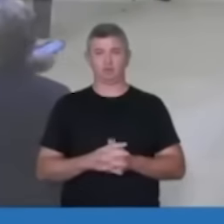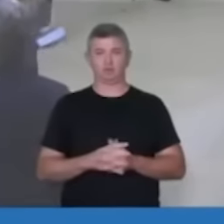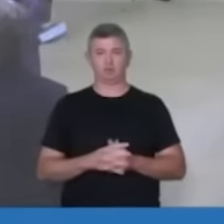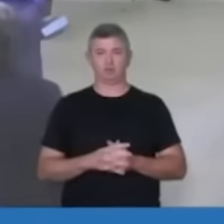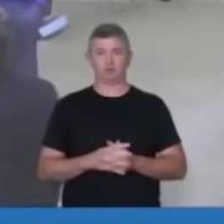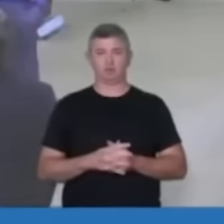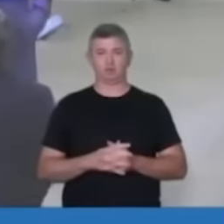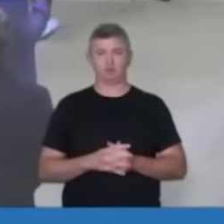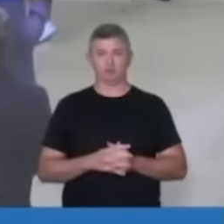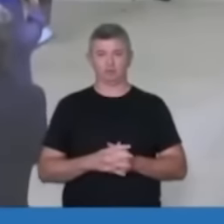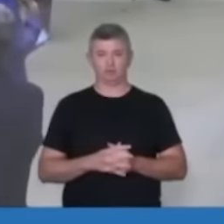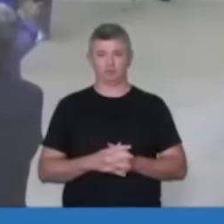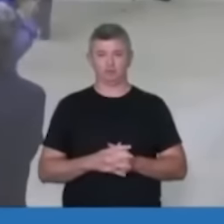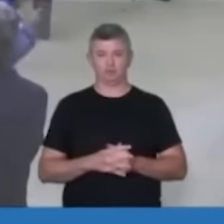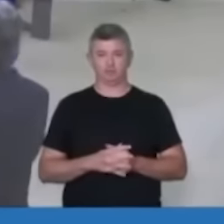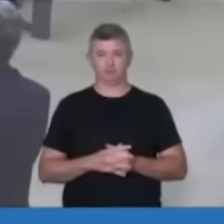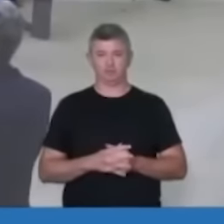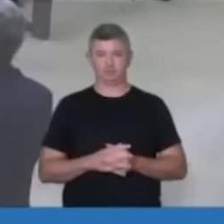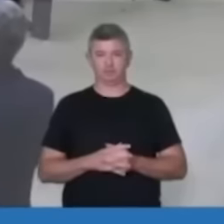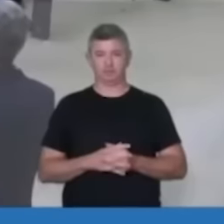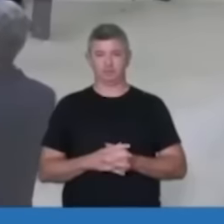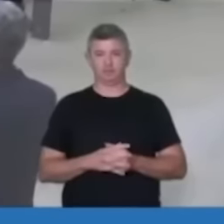Sil senhores